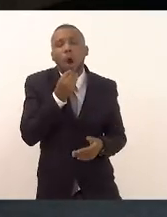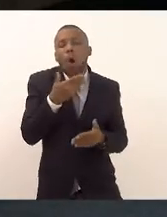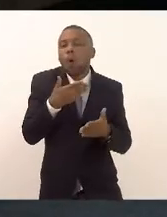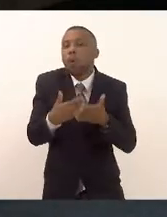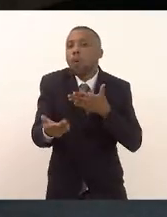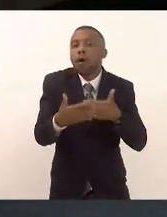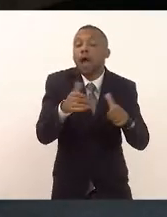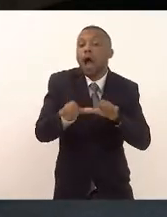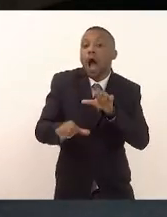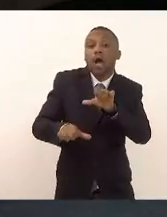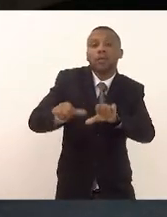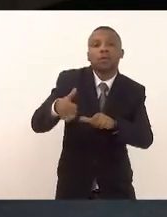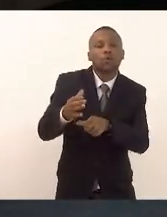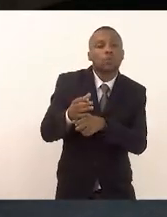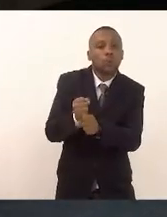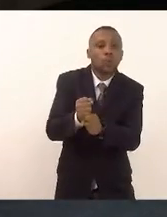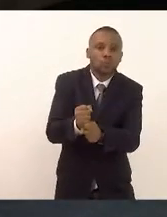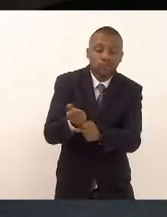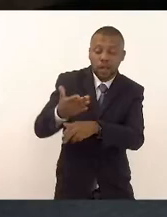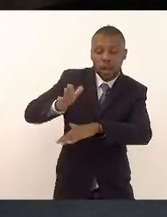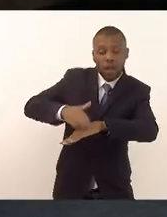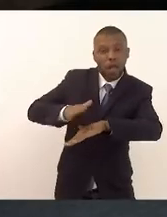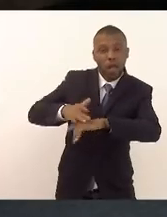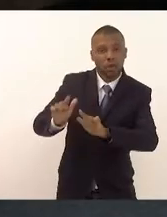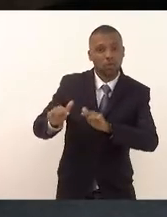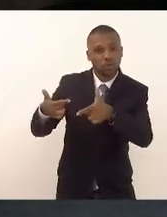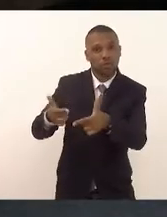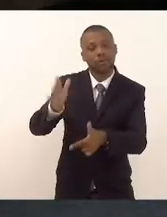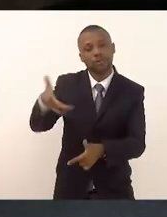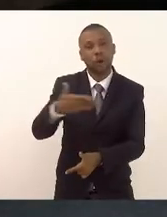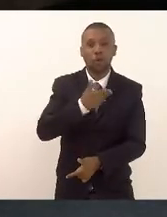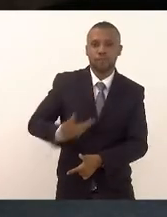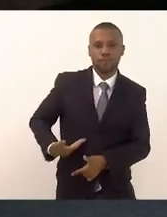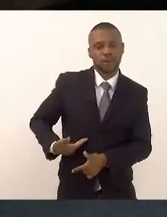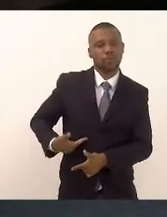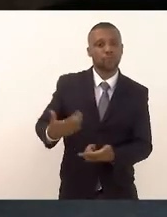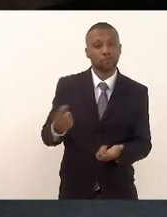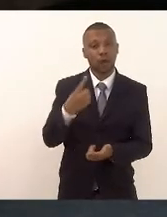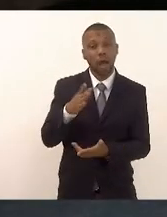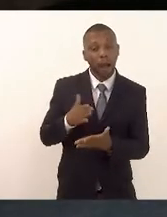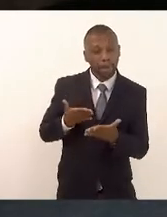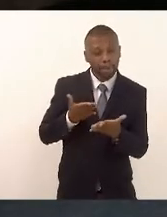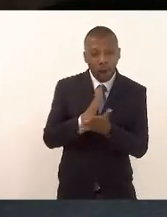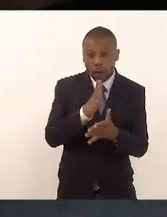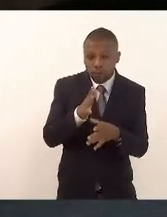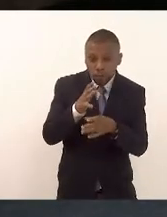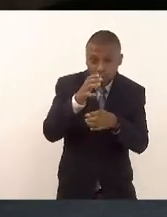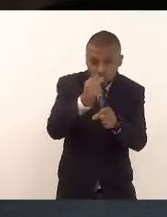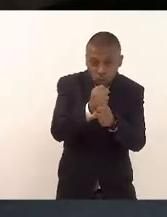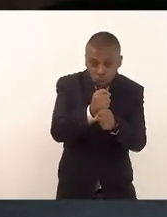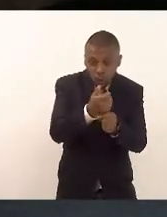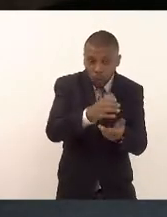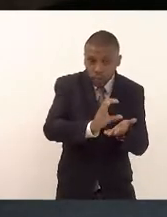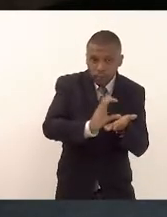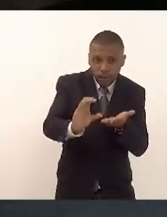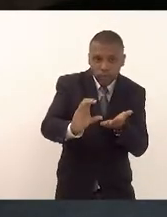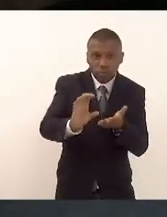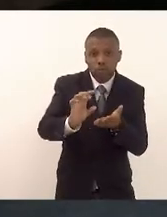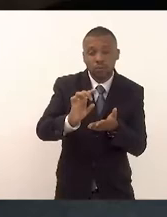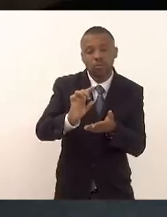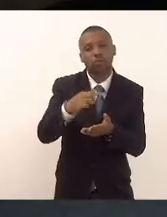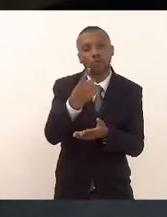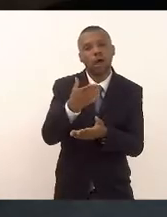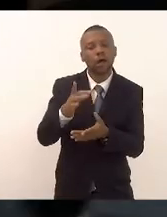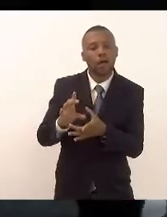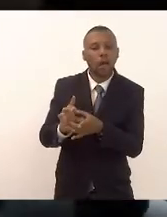a iniciativa já é do Executivo. Quando a gente aprova o orçamento, a gente autoriza. O orçamento é